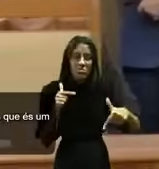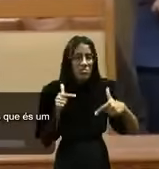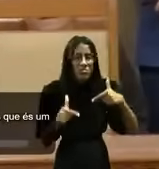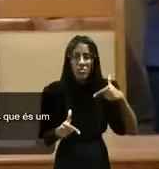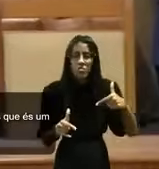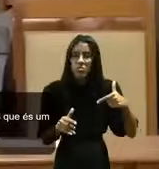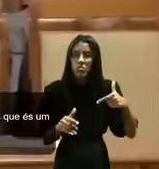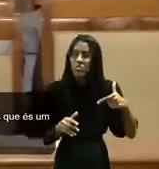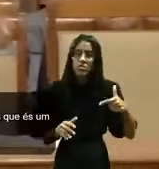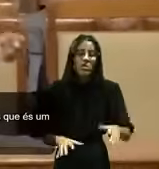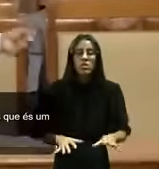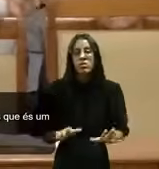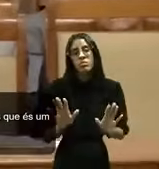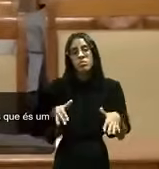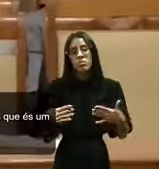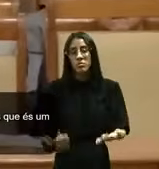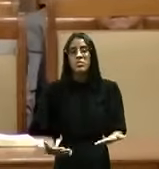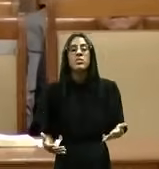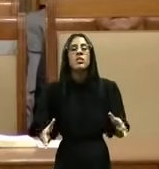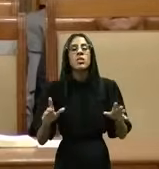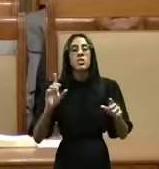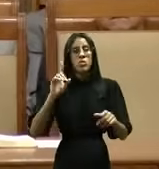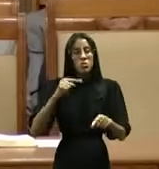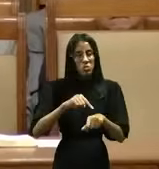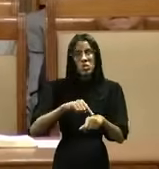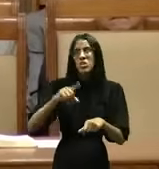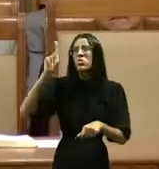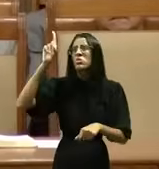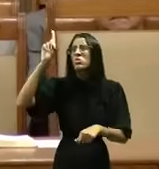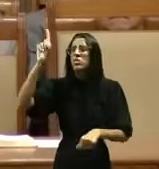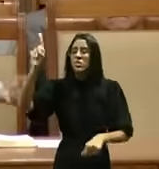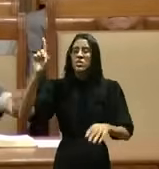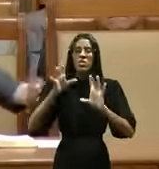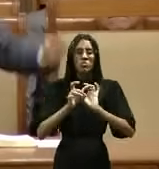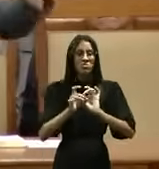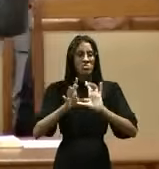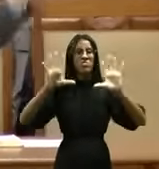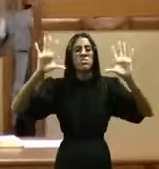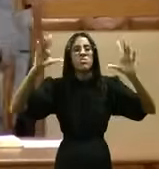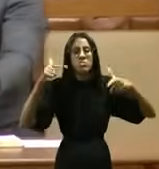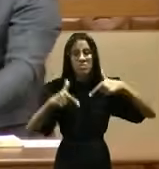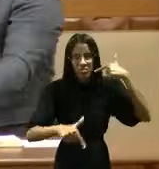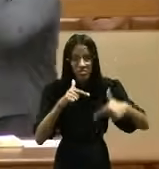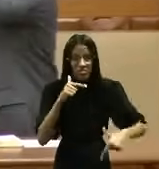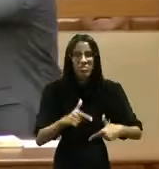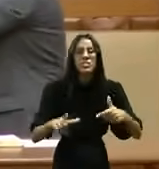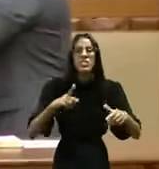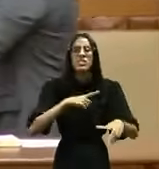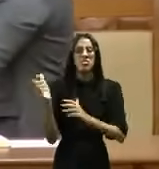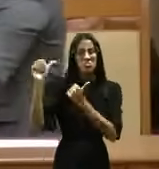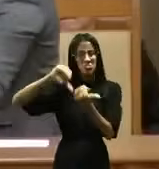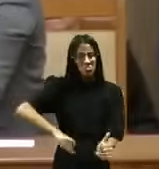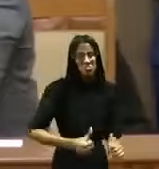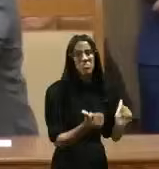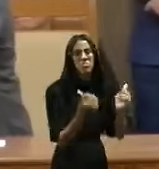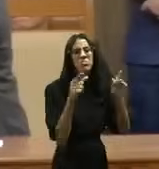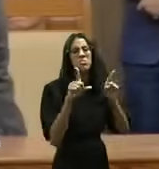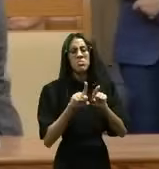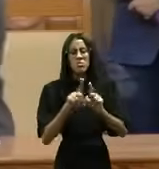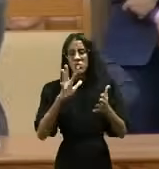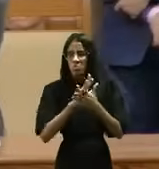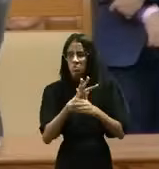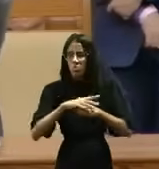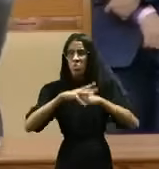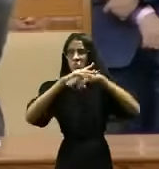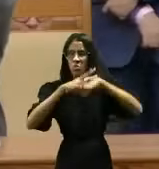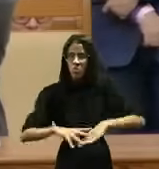trabalha no meio dela tem poder tem Avivamento Tem Glória tem batismo tem renovação tem cura é a